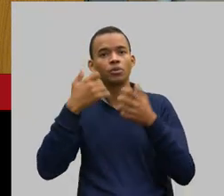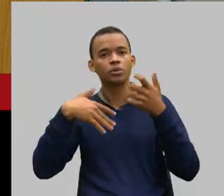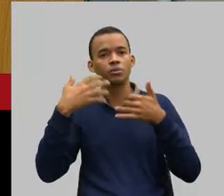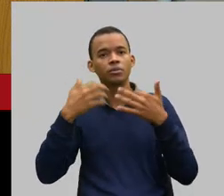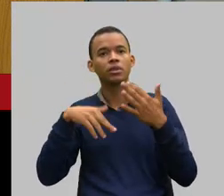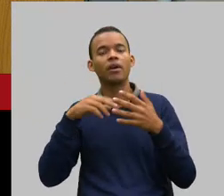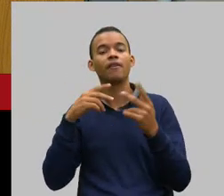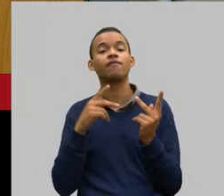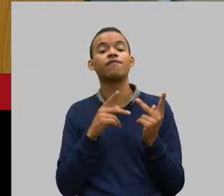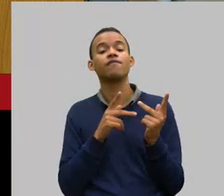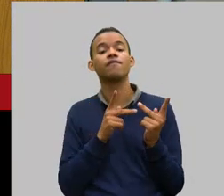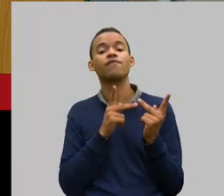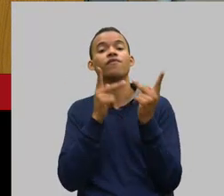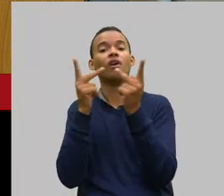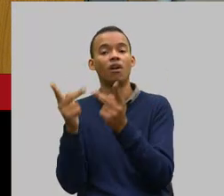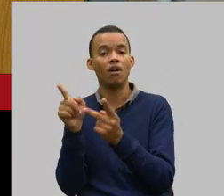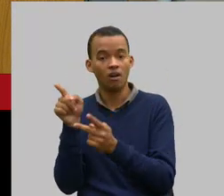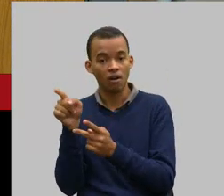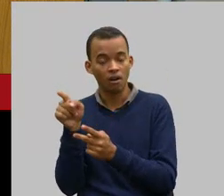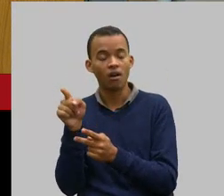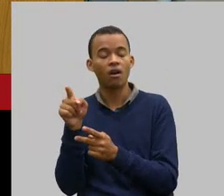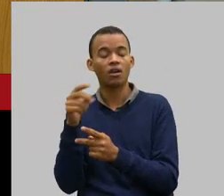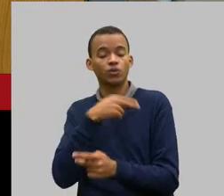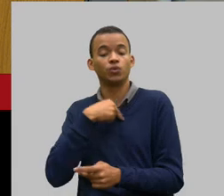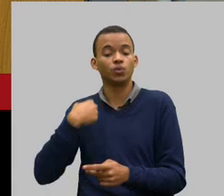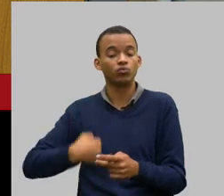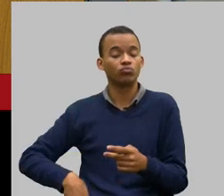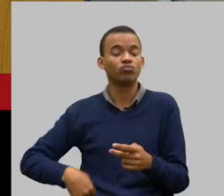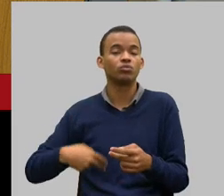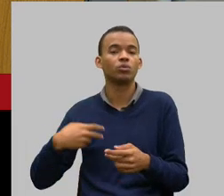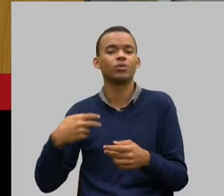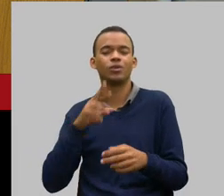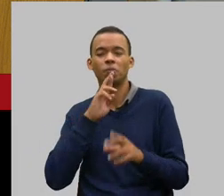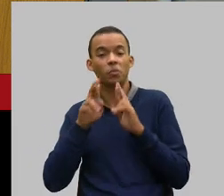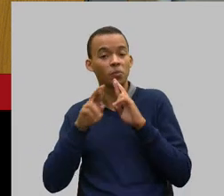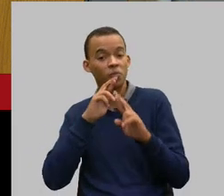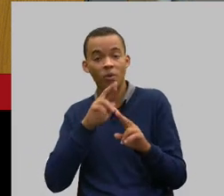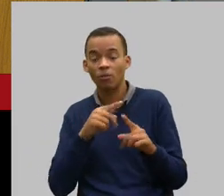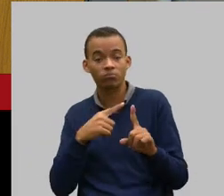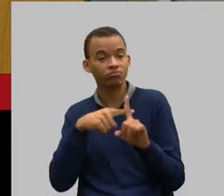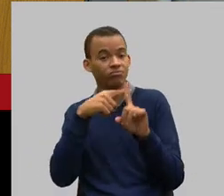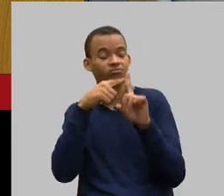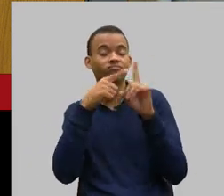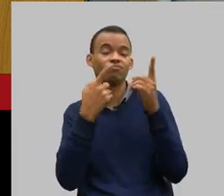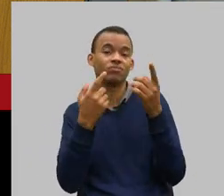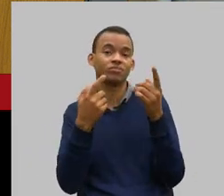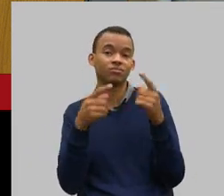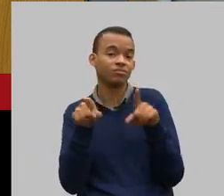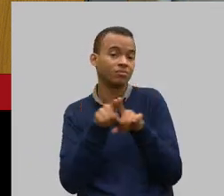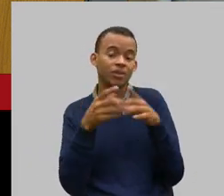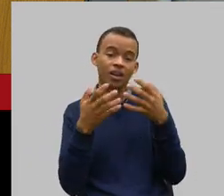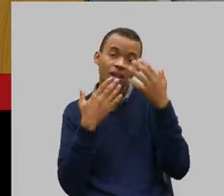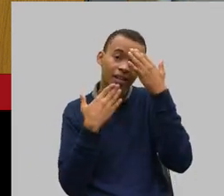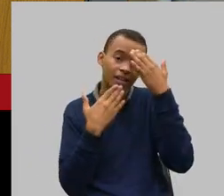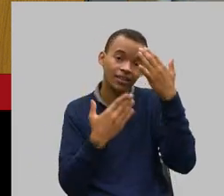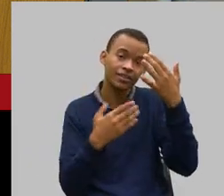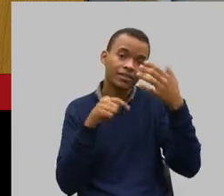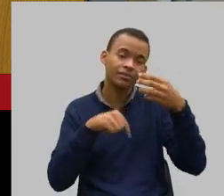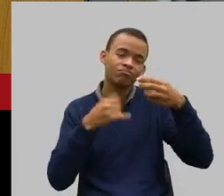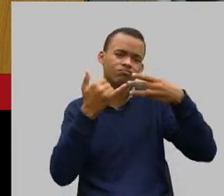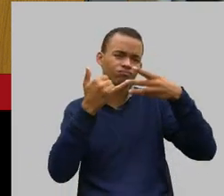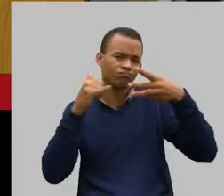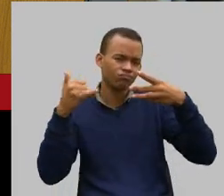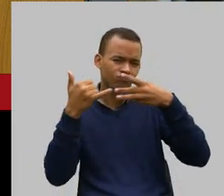recente também e e agradecer aí do semig Agro né que foi uma bandeira que nós levantamos aqui muito